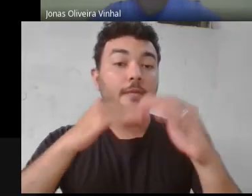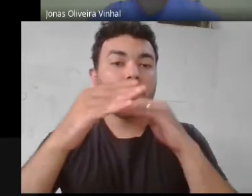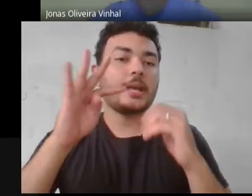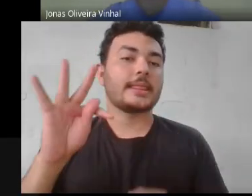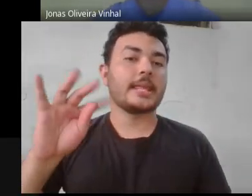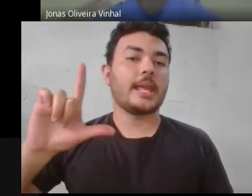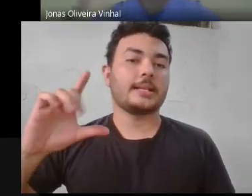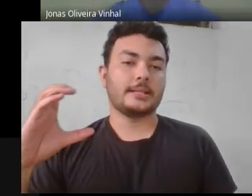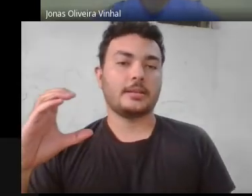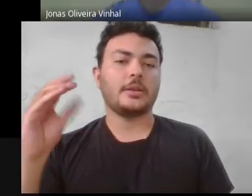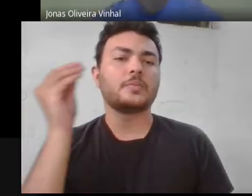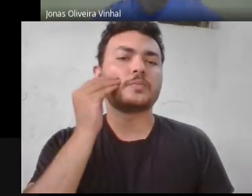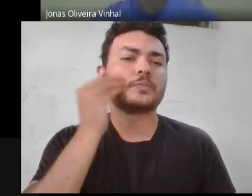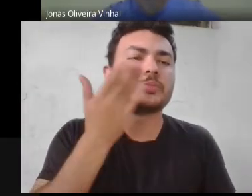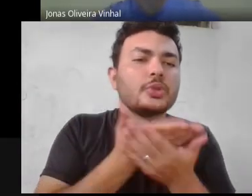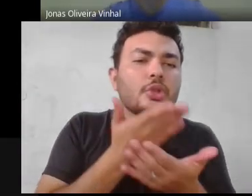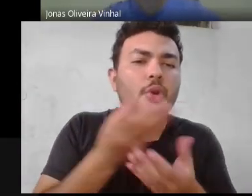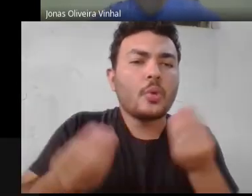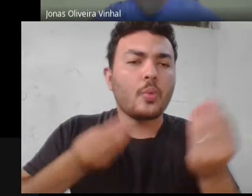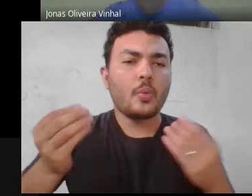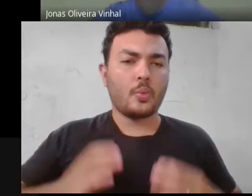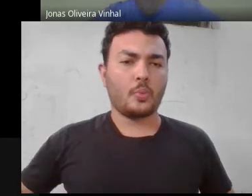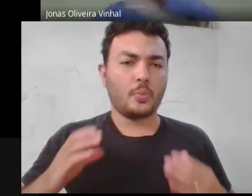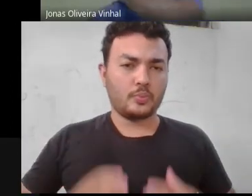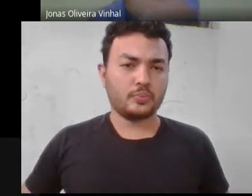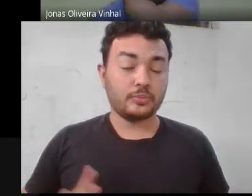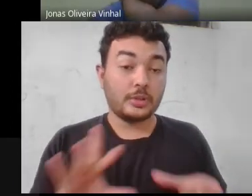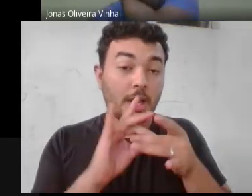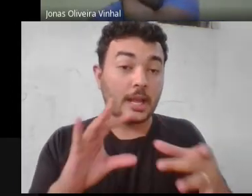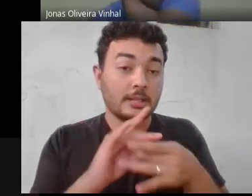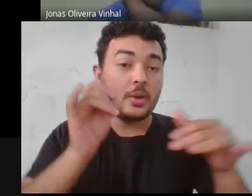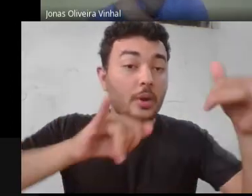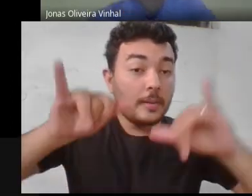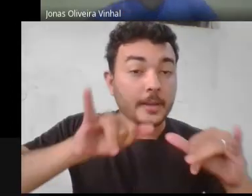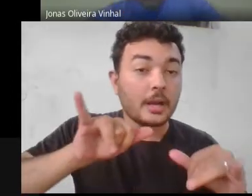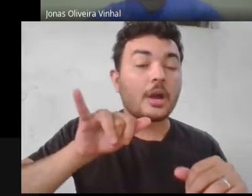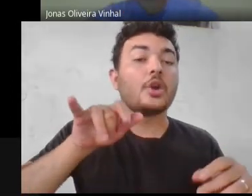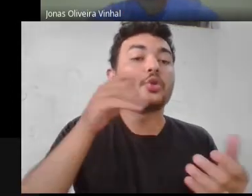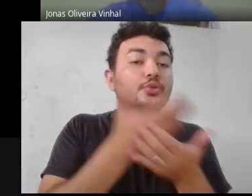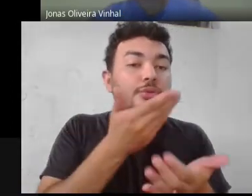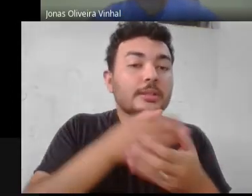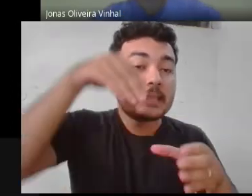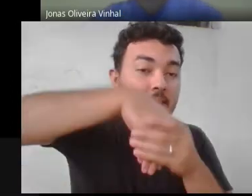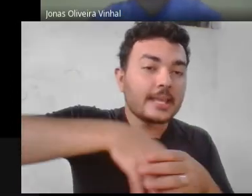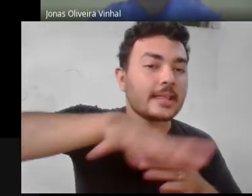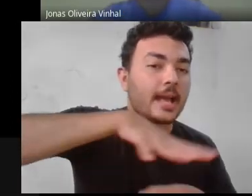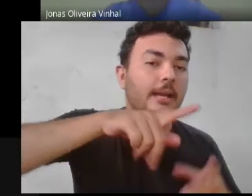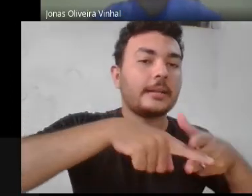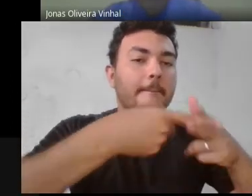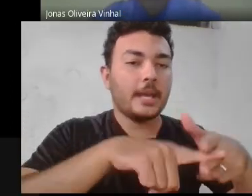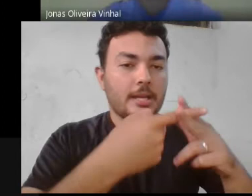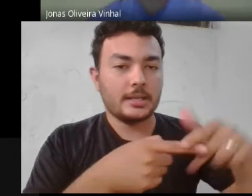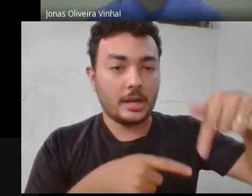ligação de valência, tentando prever o comportamento e a formação dessa ligação química a partir dos estudos da mecânica quântica, iniciados no início do